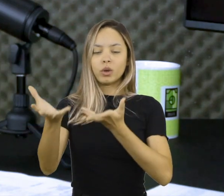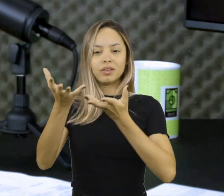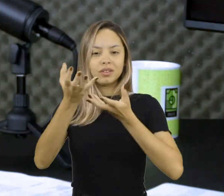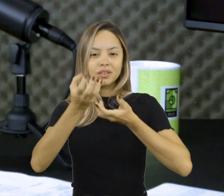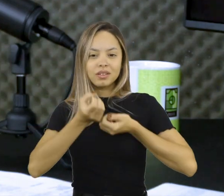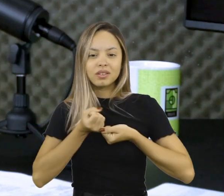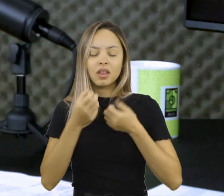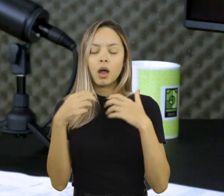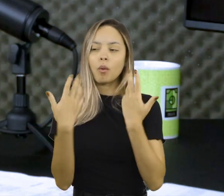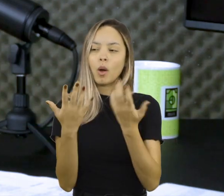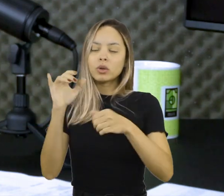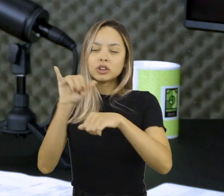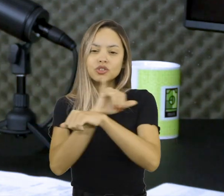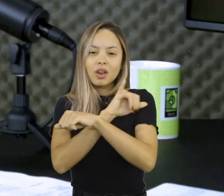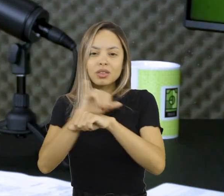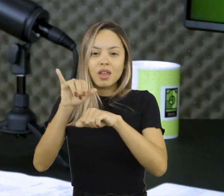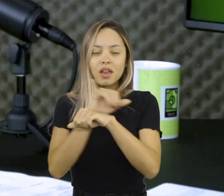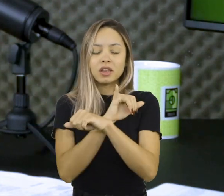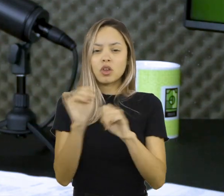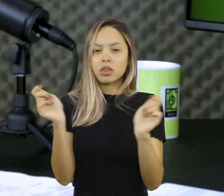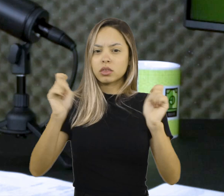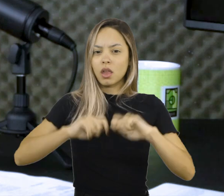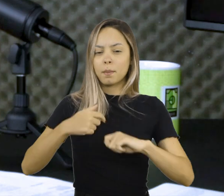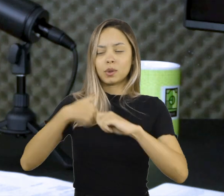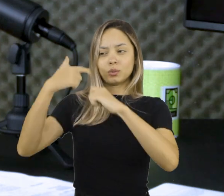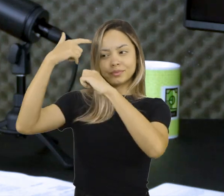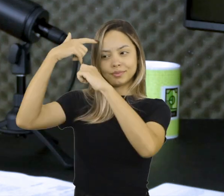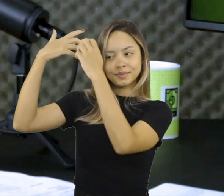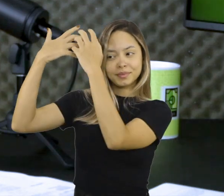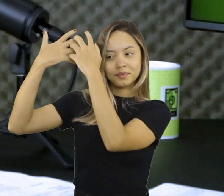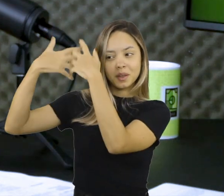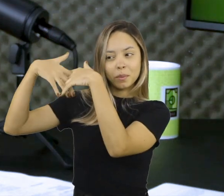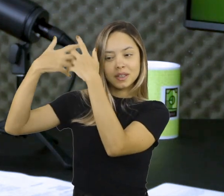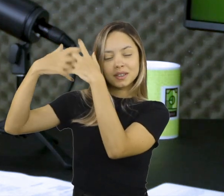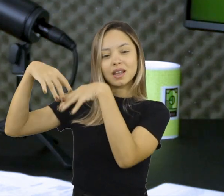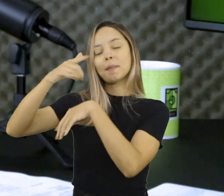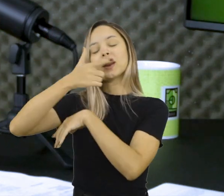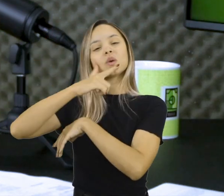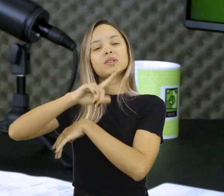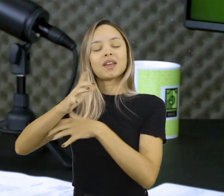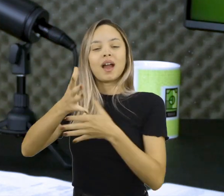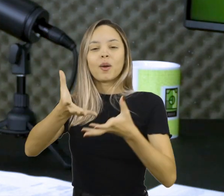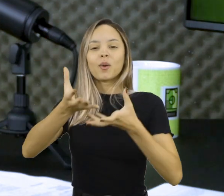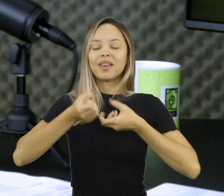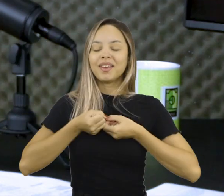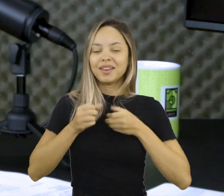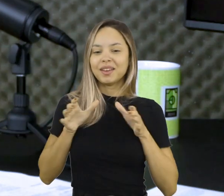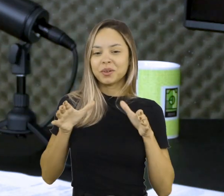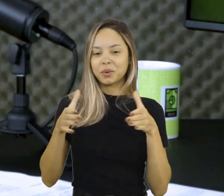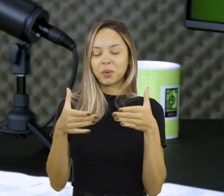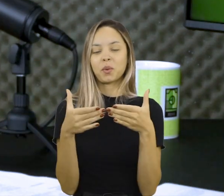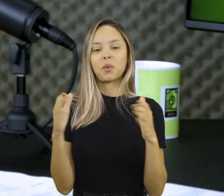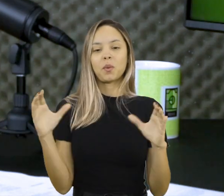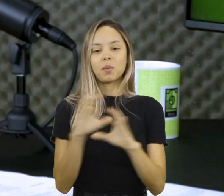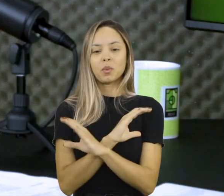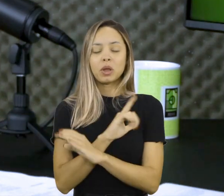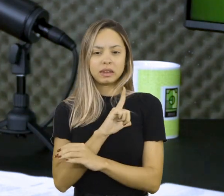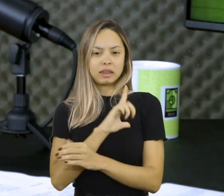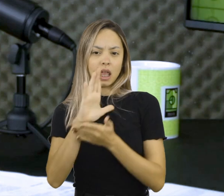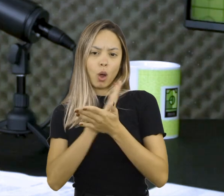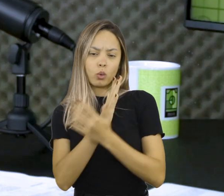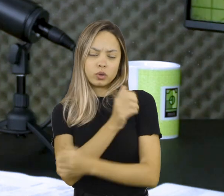estratégias eu posso pensar para acolher todo grupo vai ter aluno que não vai conseguir